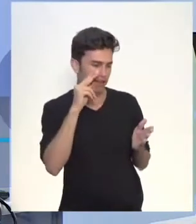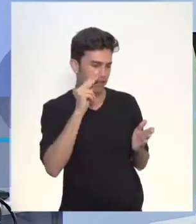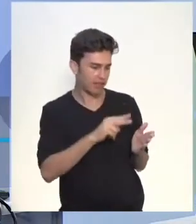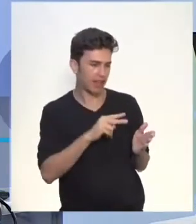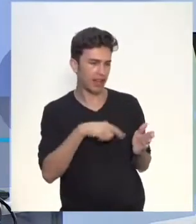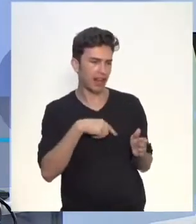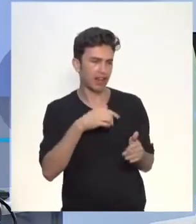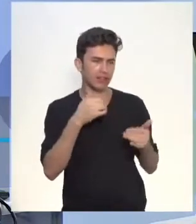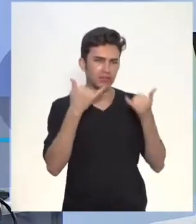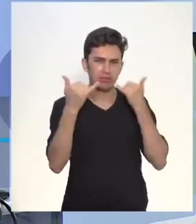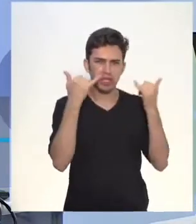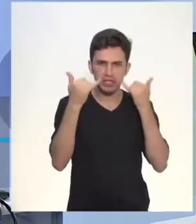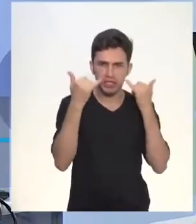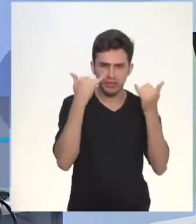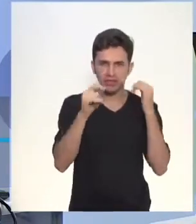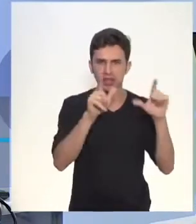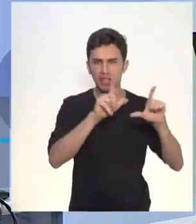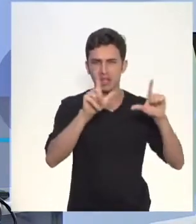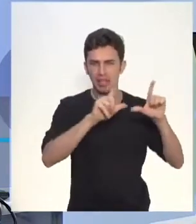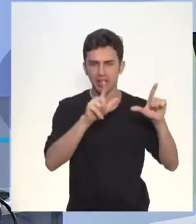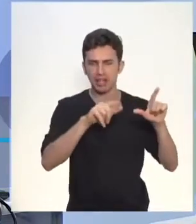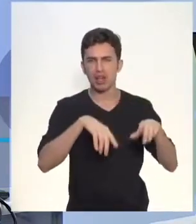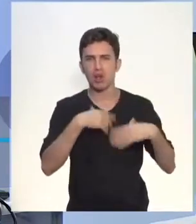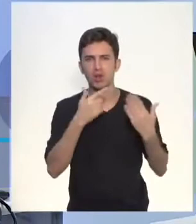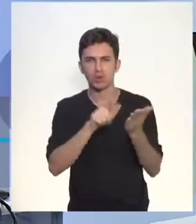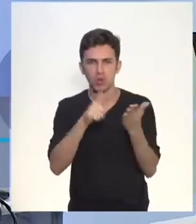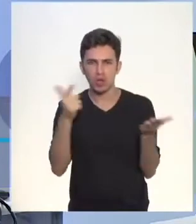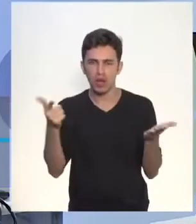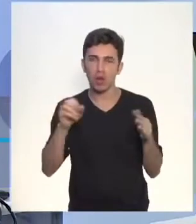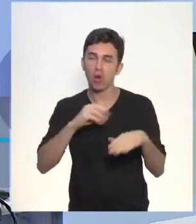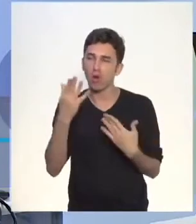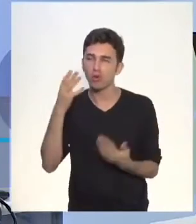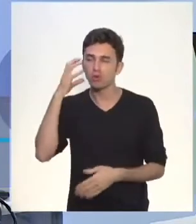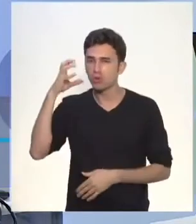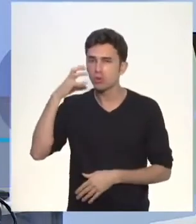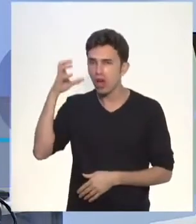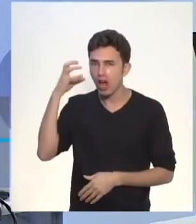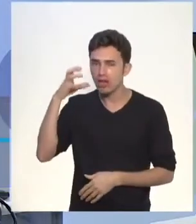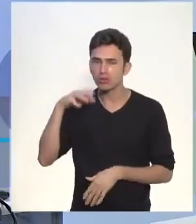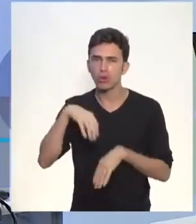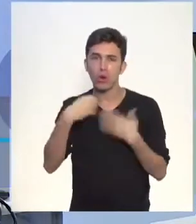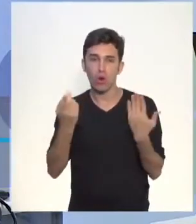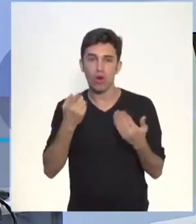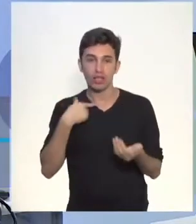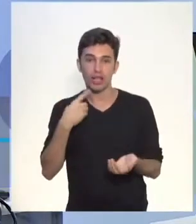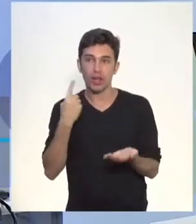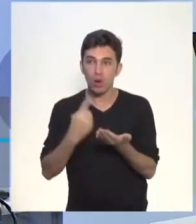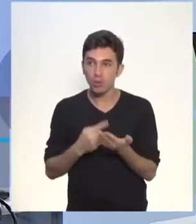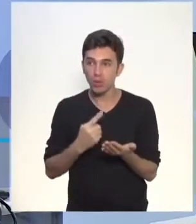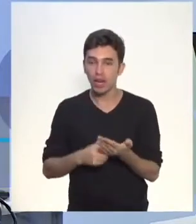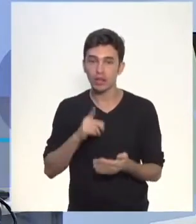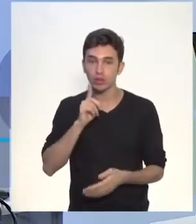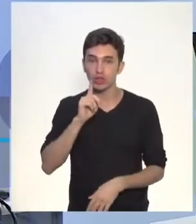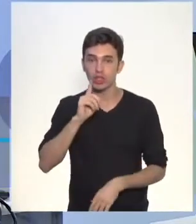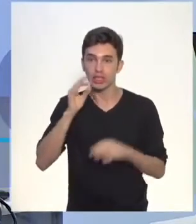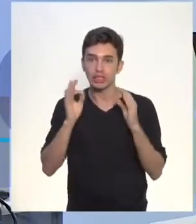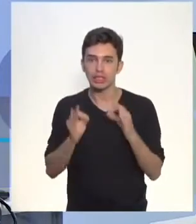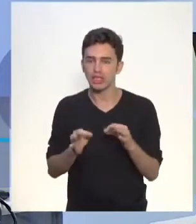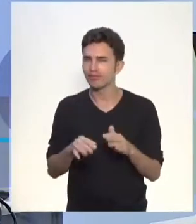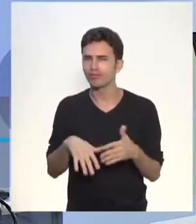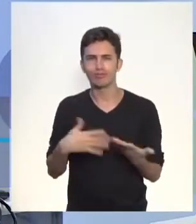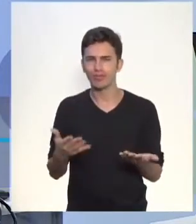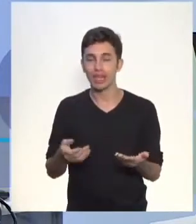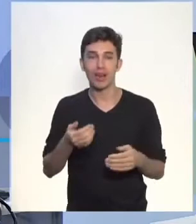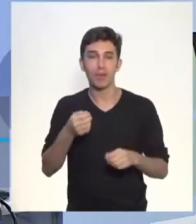uma notícia na televisão ou no rádio, ou até marcar o momento em que vai passar, né? É preciso que tudo esteja muito à